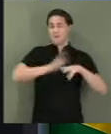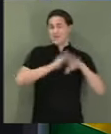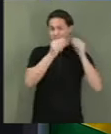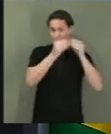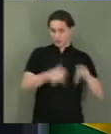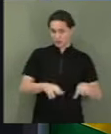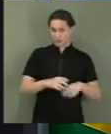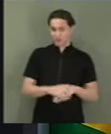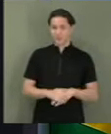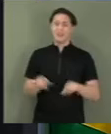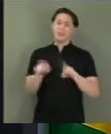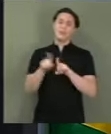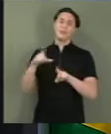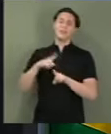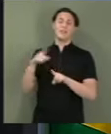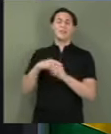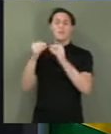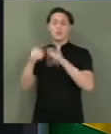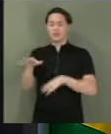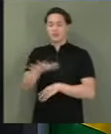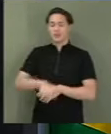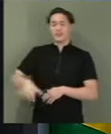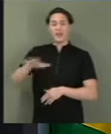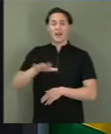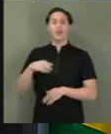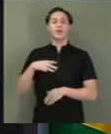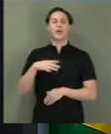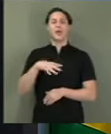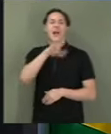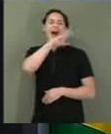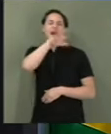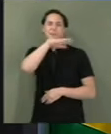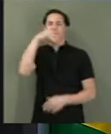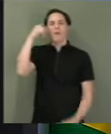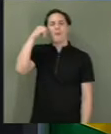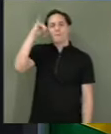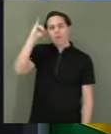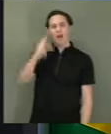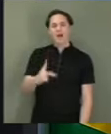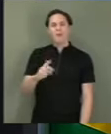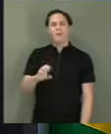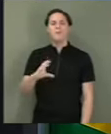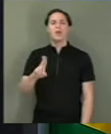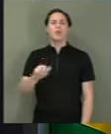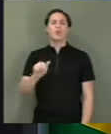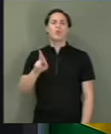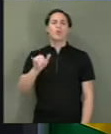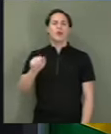na produção de leite e de queijo os impactos atingem